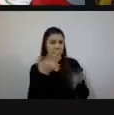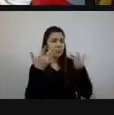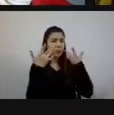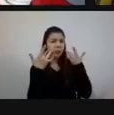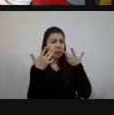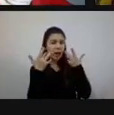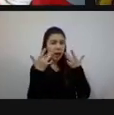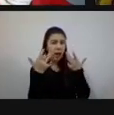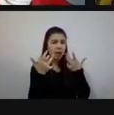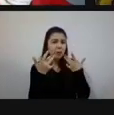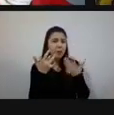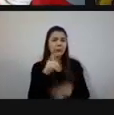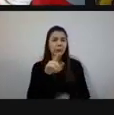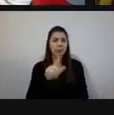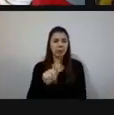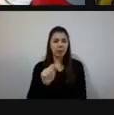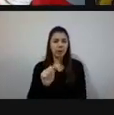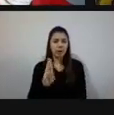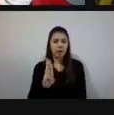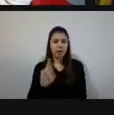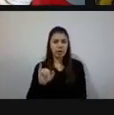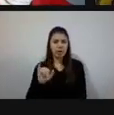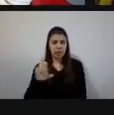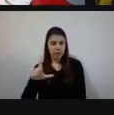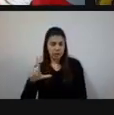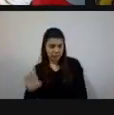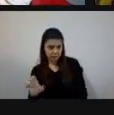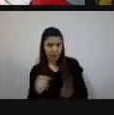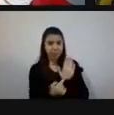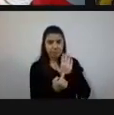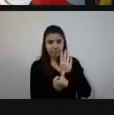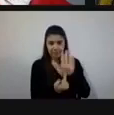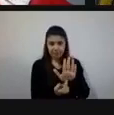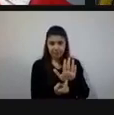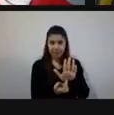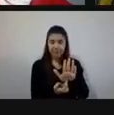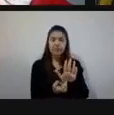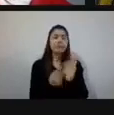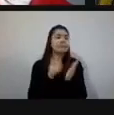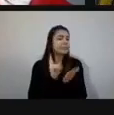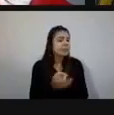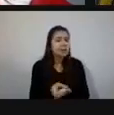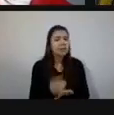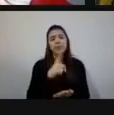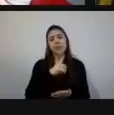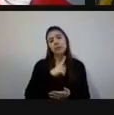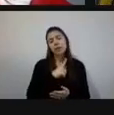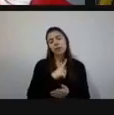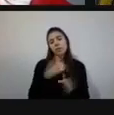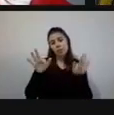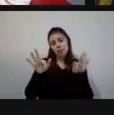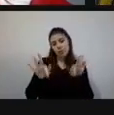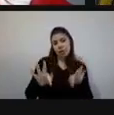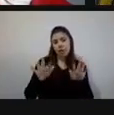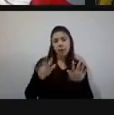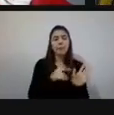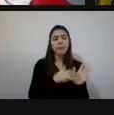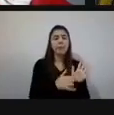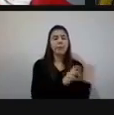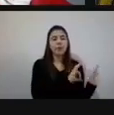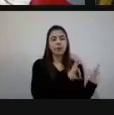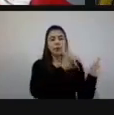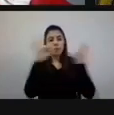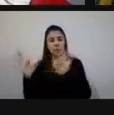na comarca, no final sempre vem alguém apresentar algum relato de violência. Eu falei ano passado mais de 100